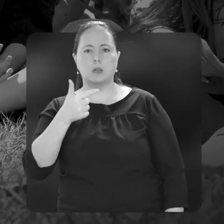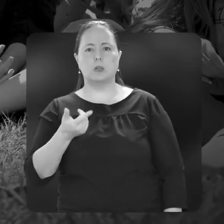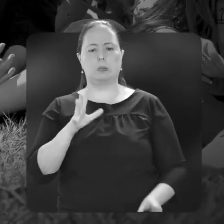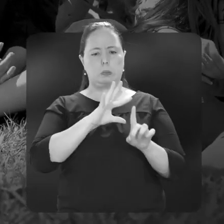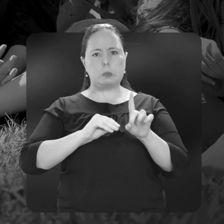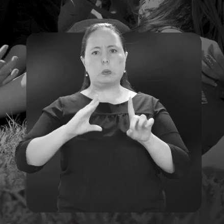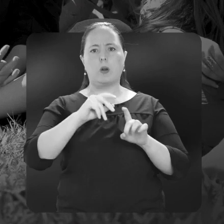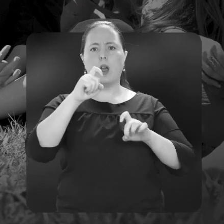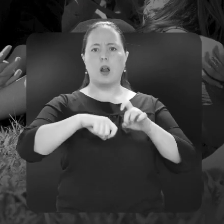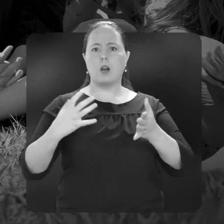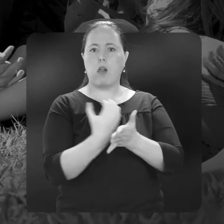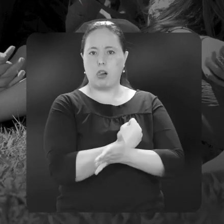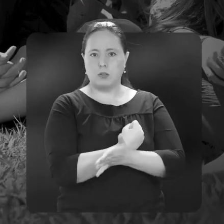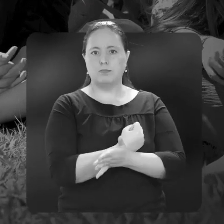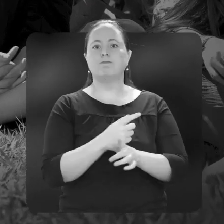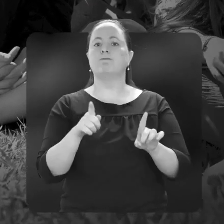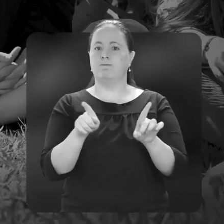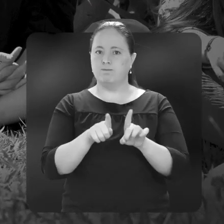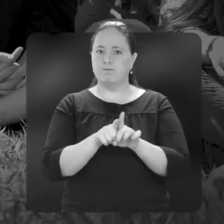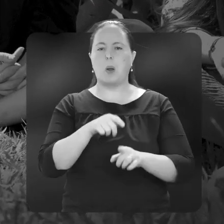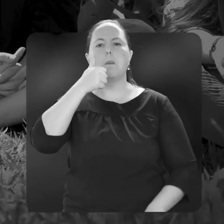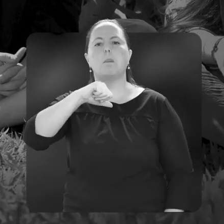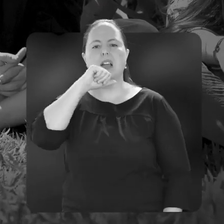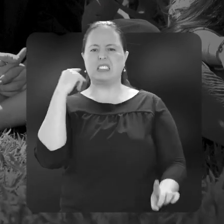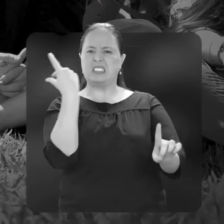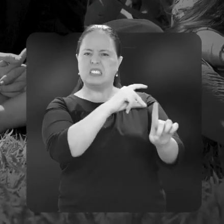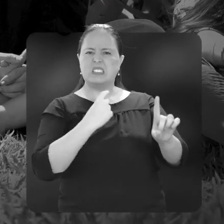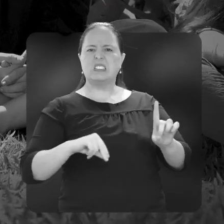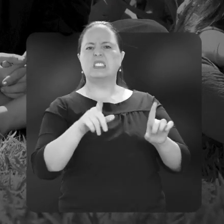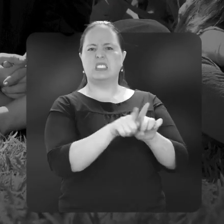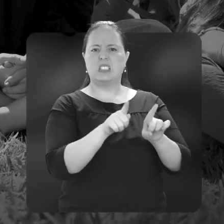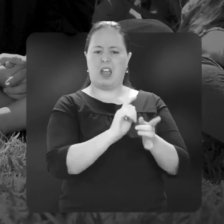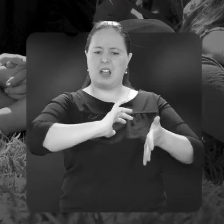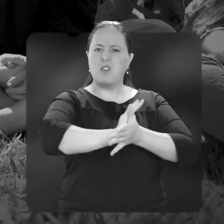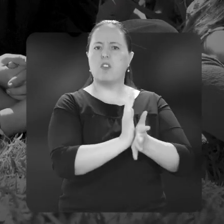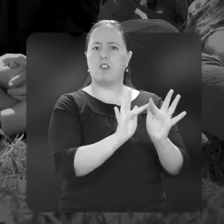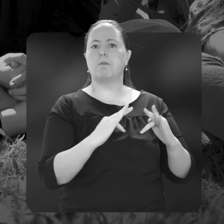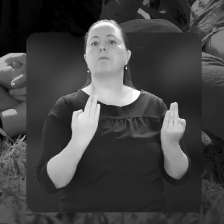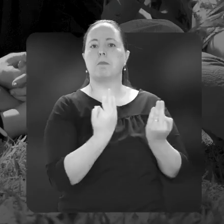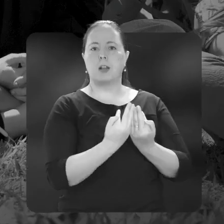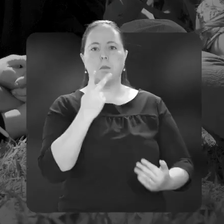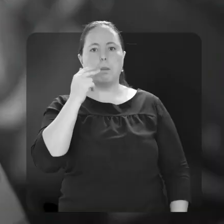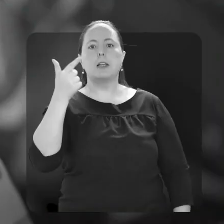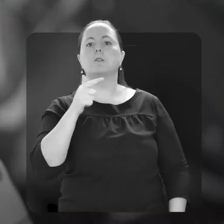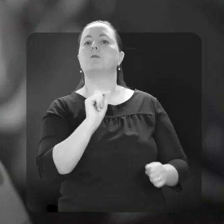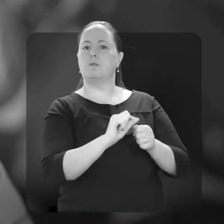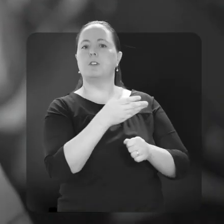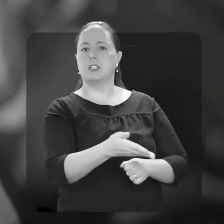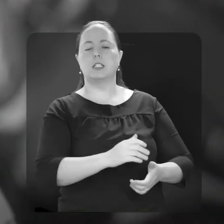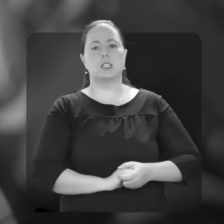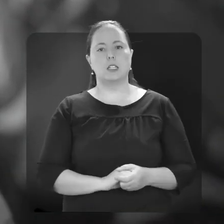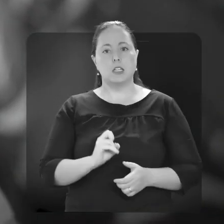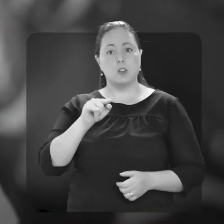abusava sexualmente. Além disso, ele agredia minha mãe, ele maltratava a minha família inteira. Se